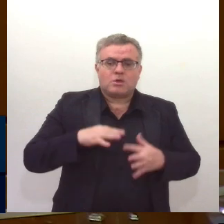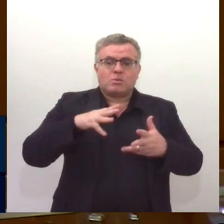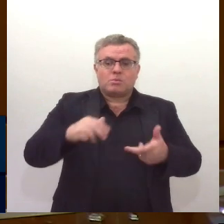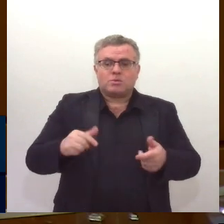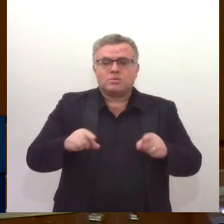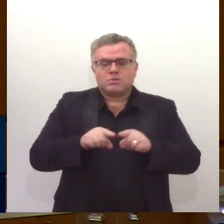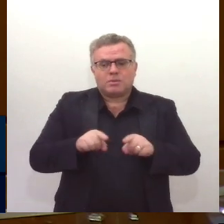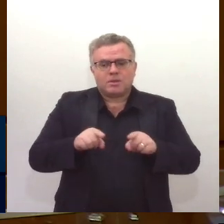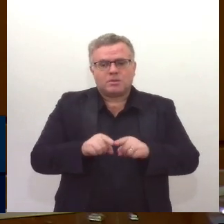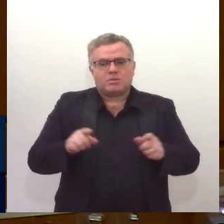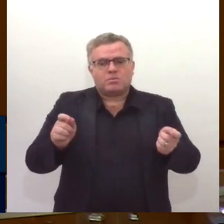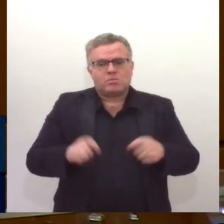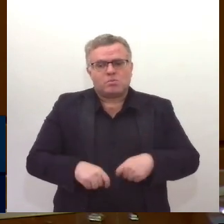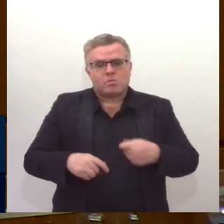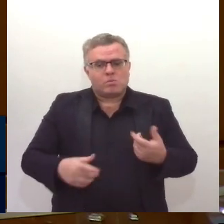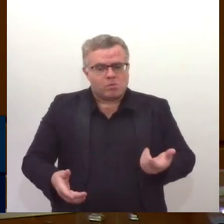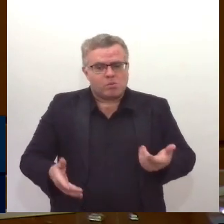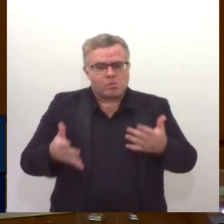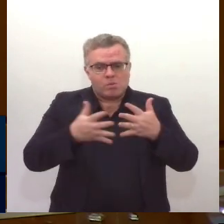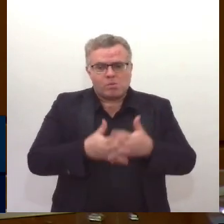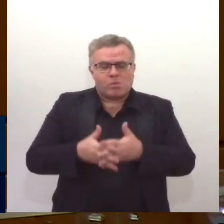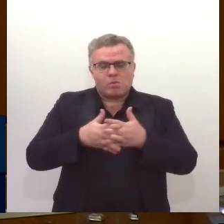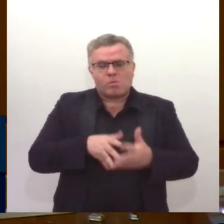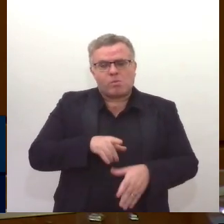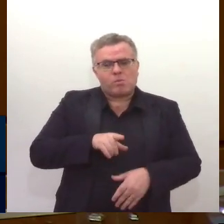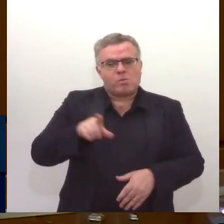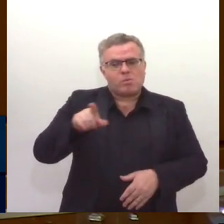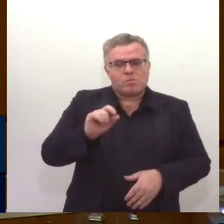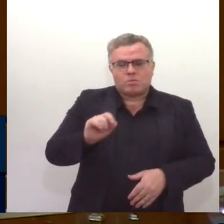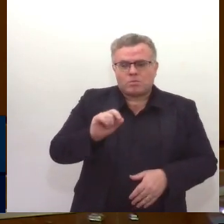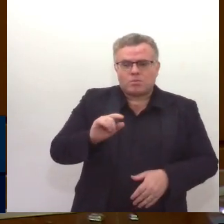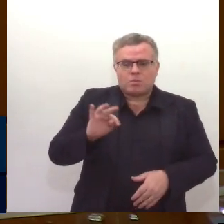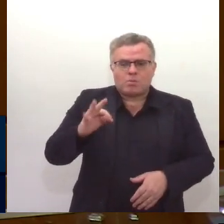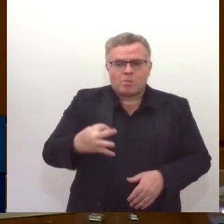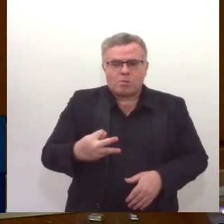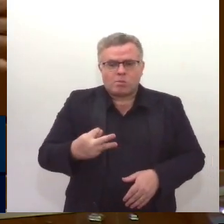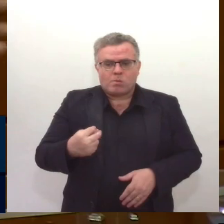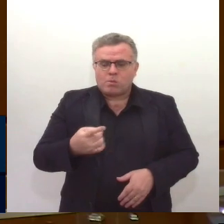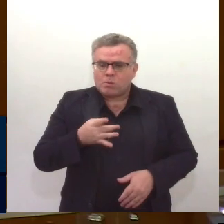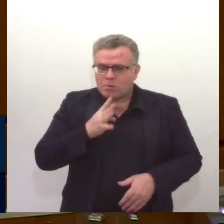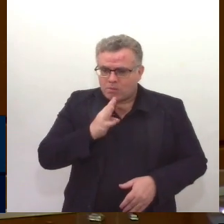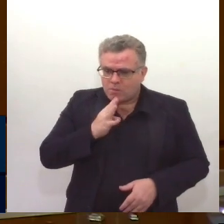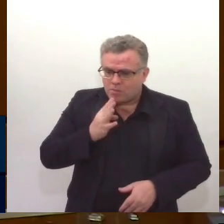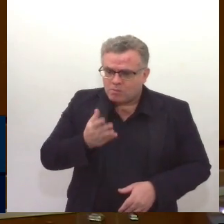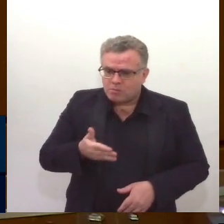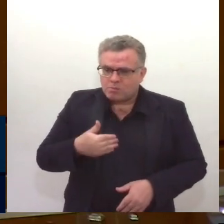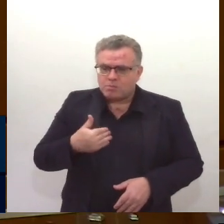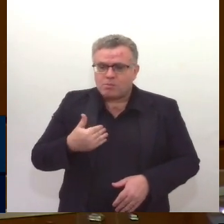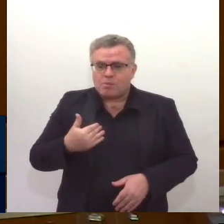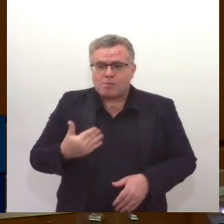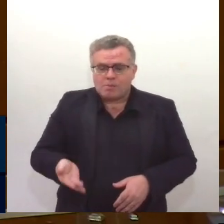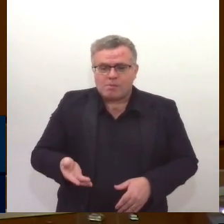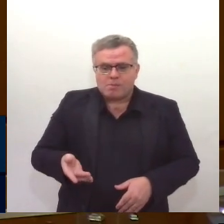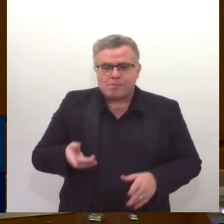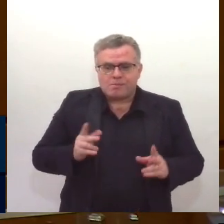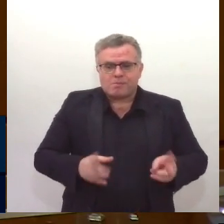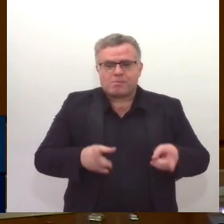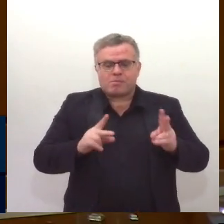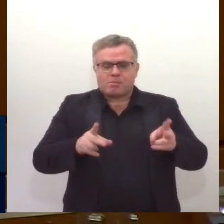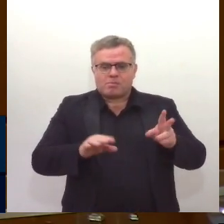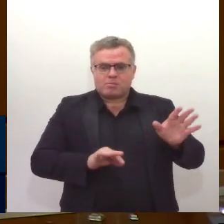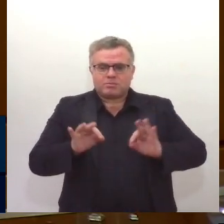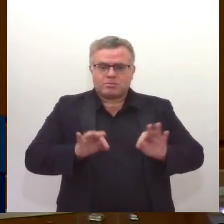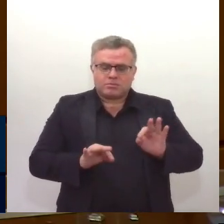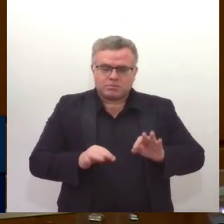que todo mundo sabe que é a locomotiva do mundo. O